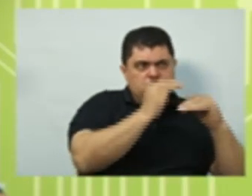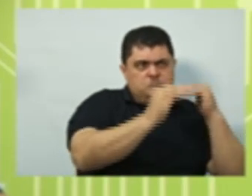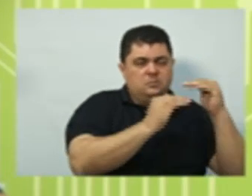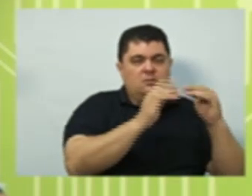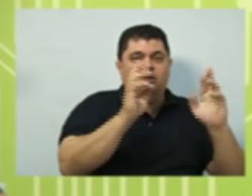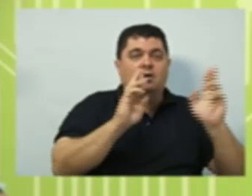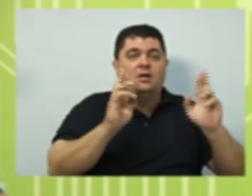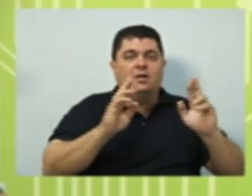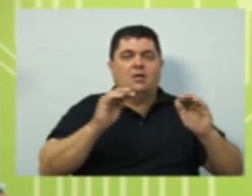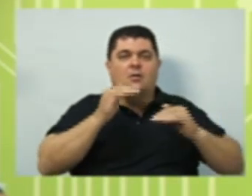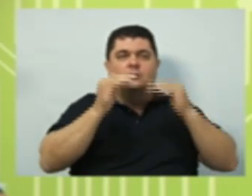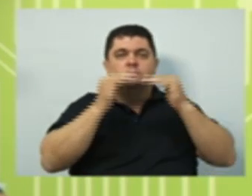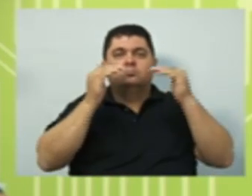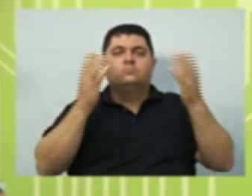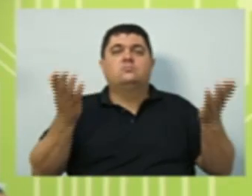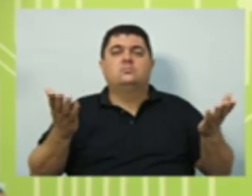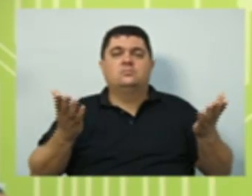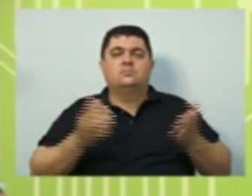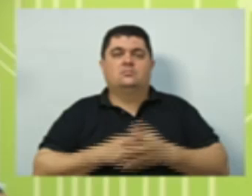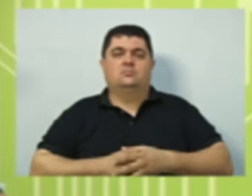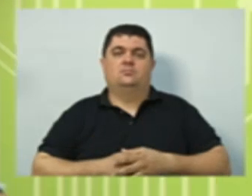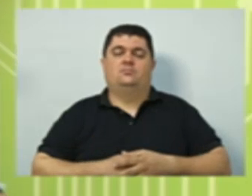Quem é que está desenvolvendo mais o seu potencial?